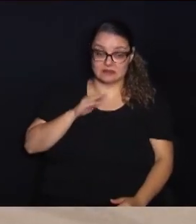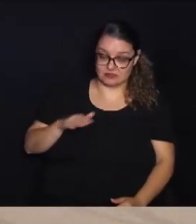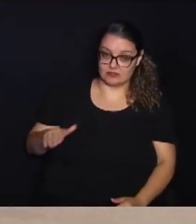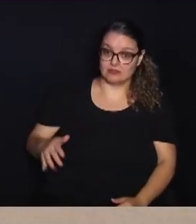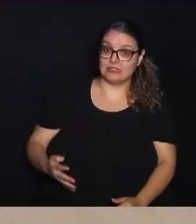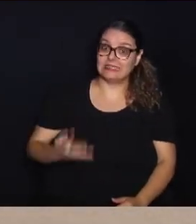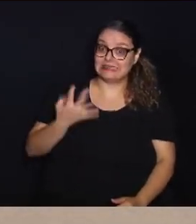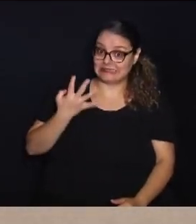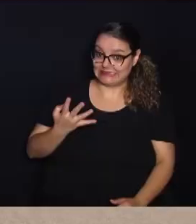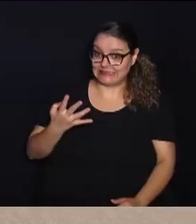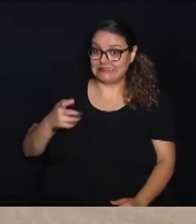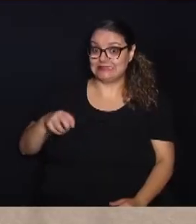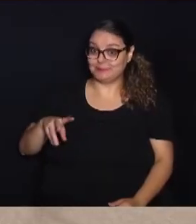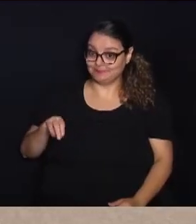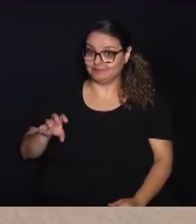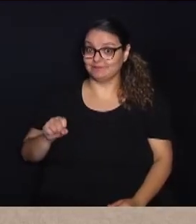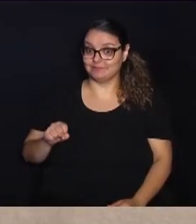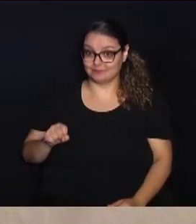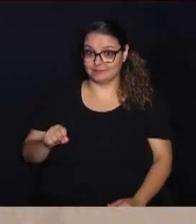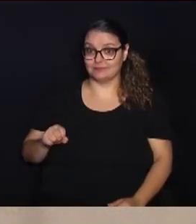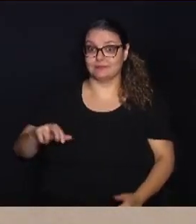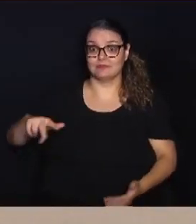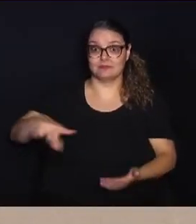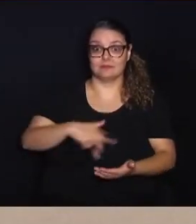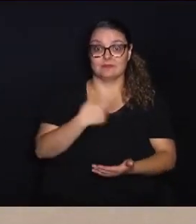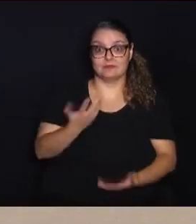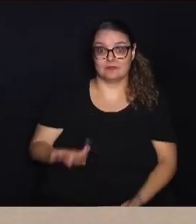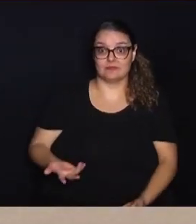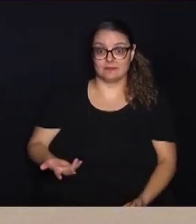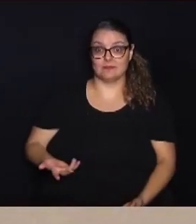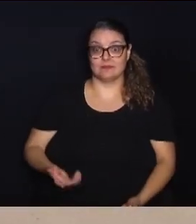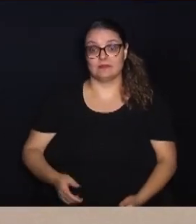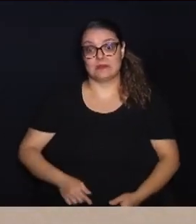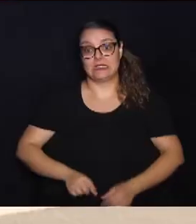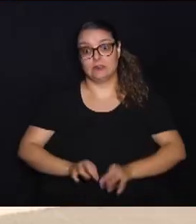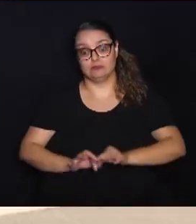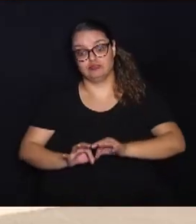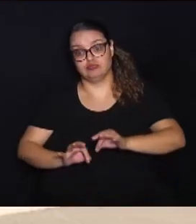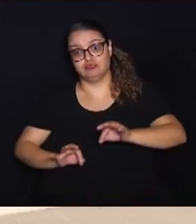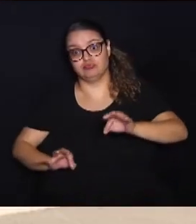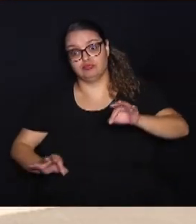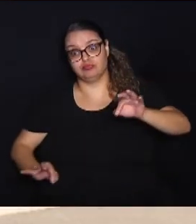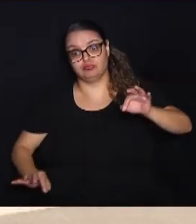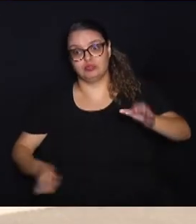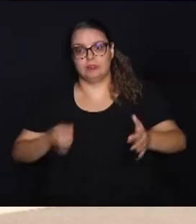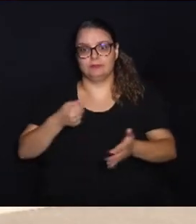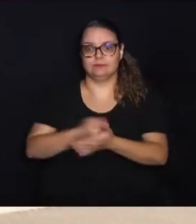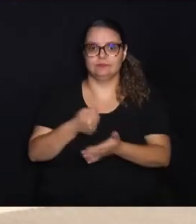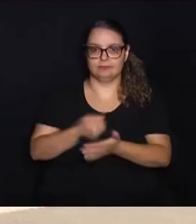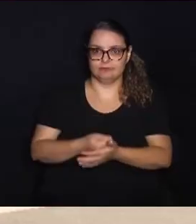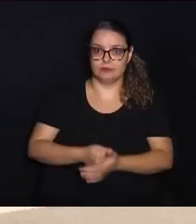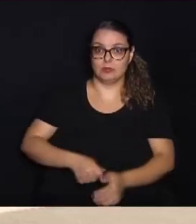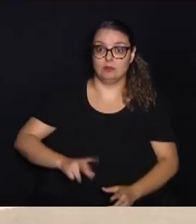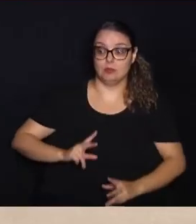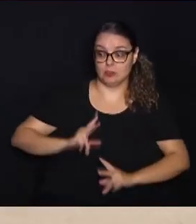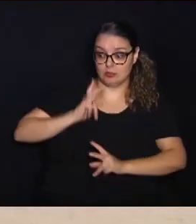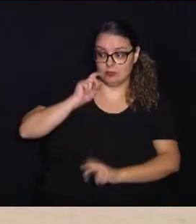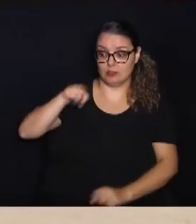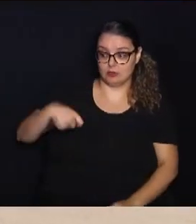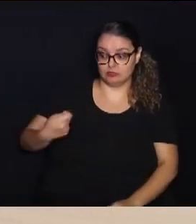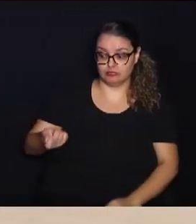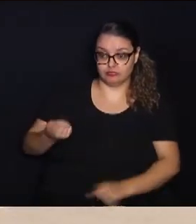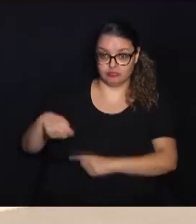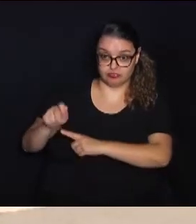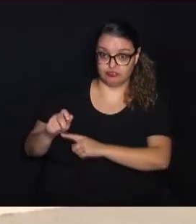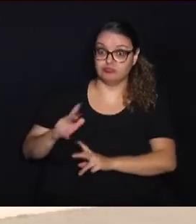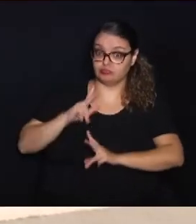que elas consigam fazer as espirais e as serpentinas, que são os principais manejos aí do aparelho fita. Bom, as massas são o aparelho